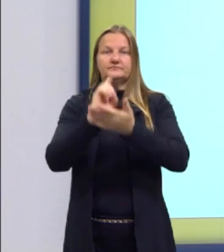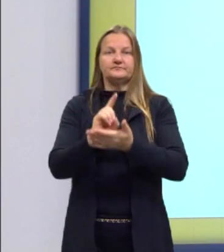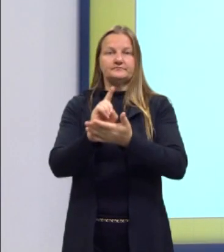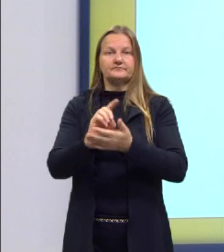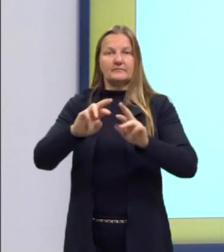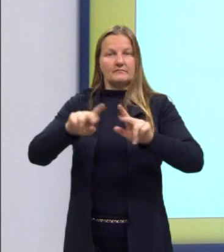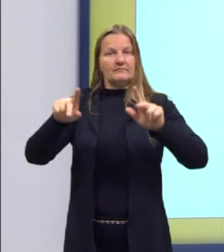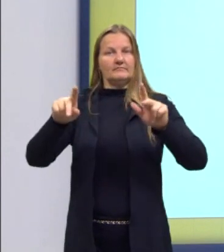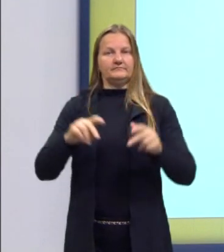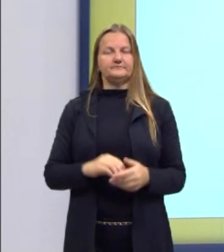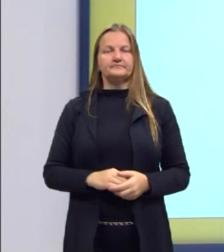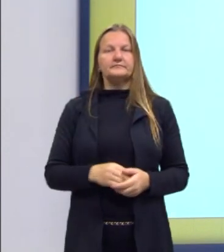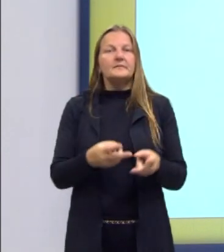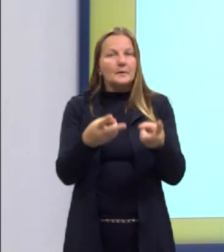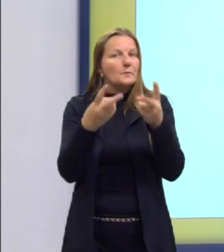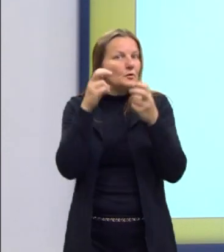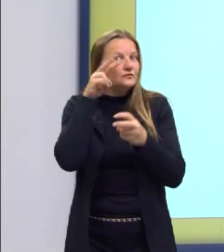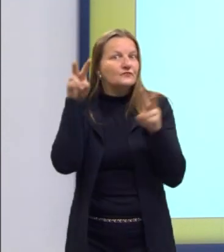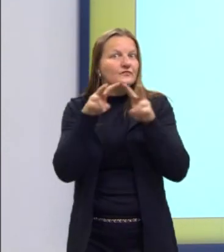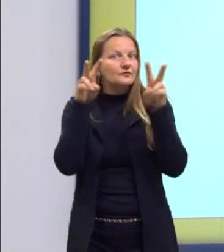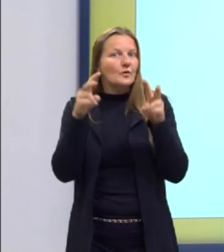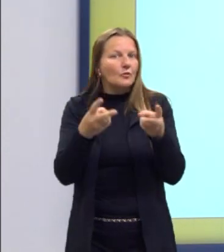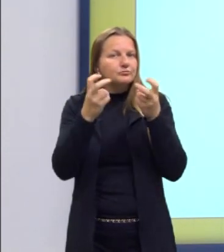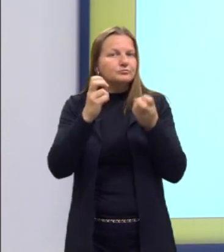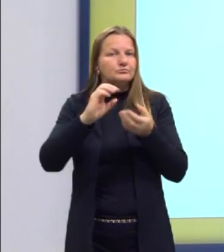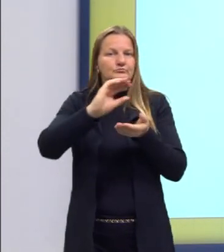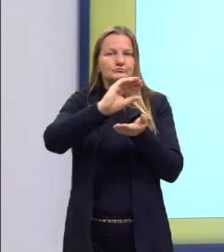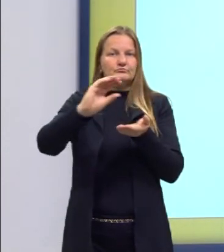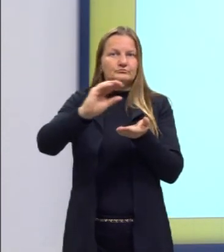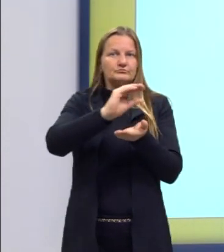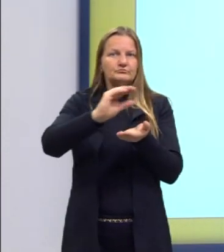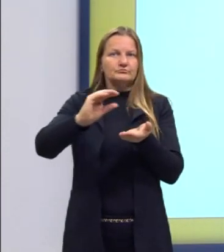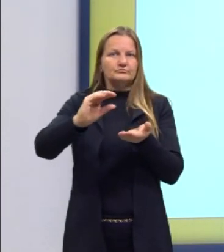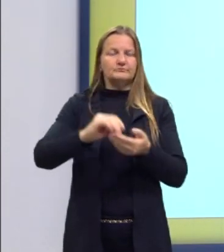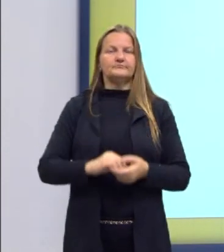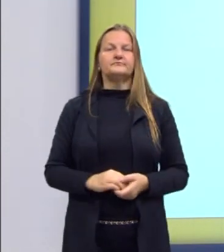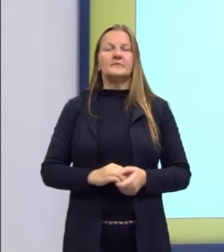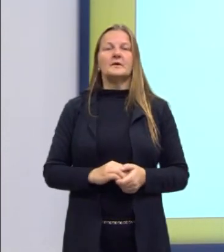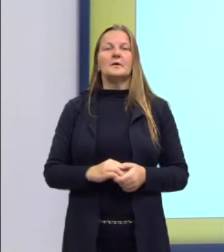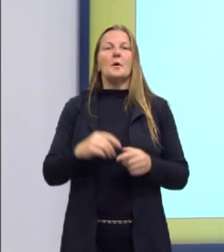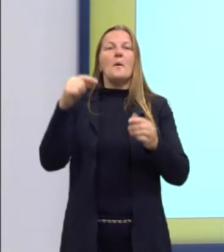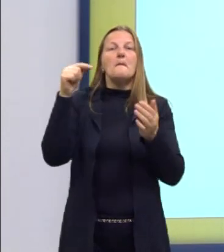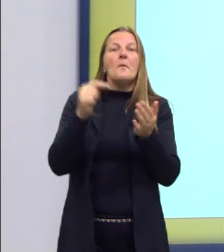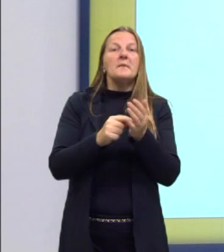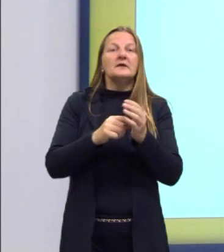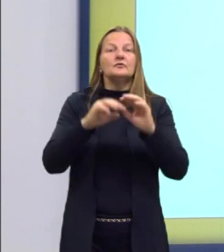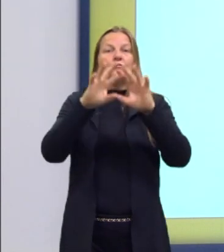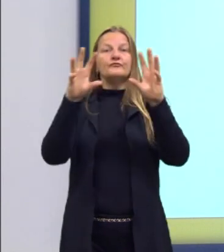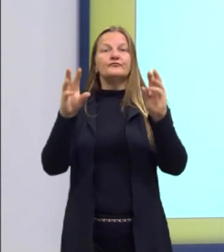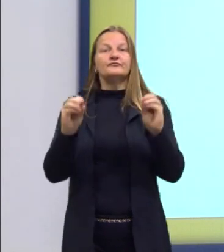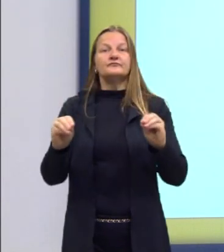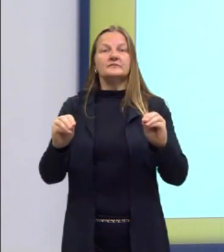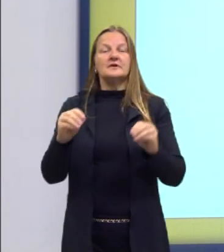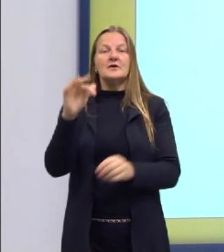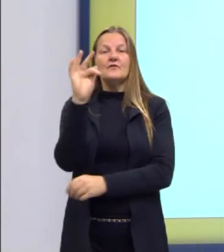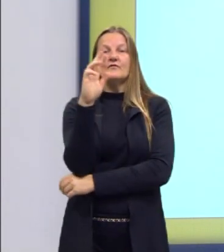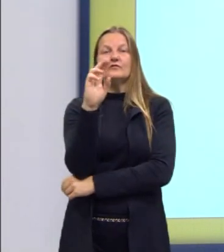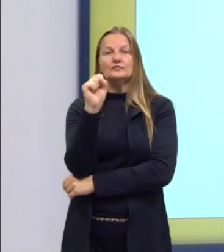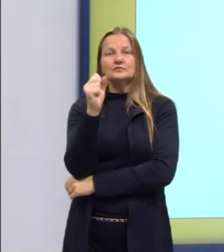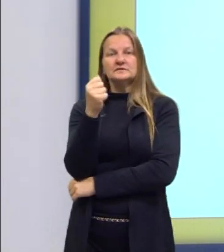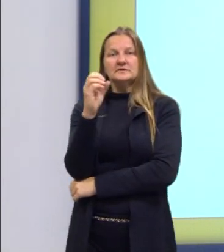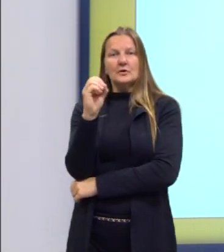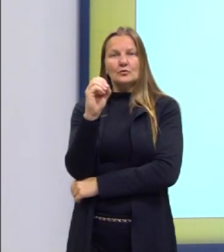menor densidade enxerga tá diferença fica acima da água o ponto de fusão e o ponto de ebulição dos hidrocarbonetos se